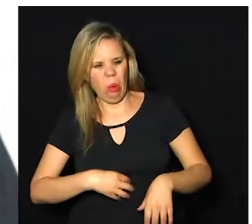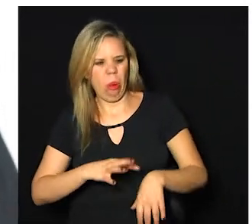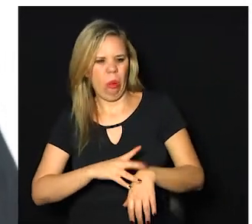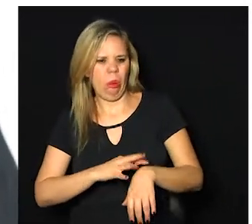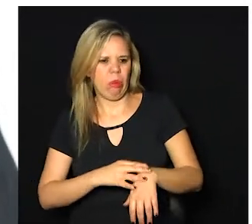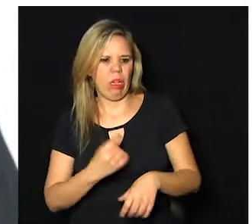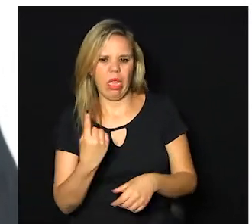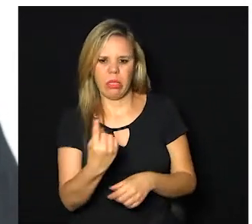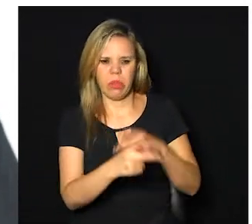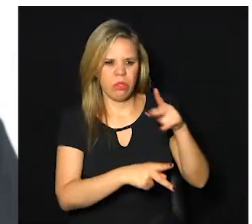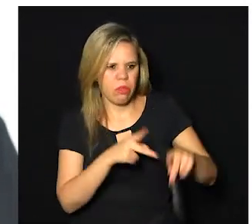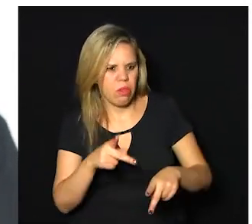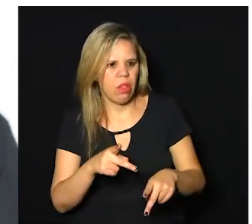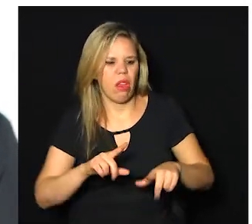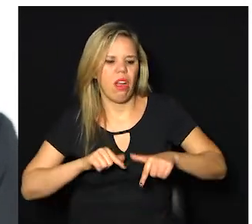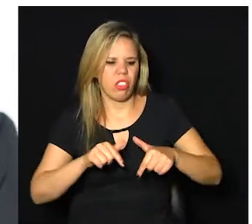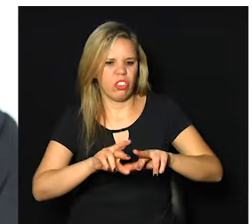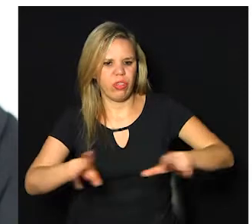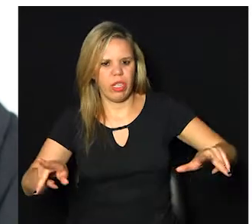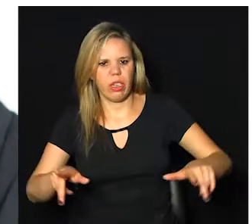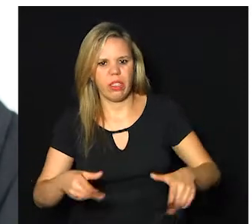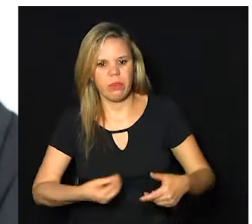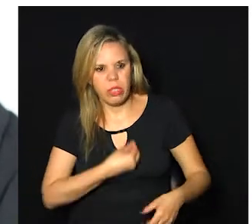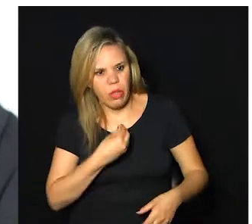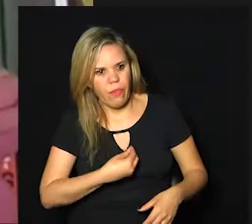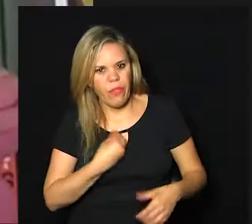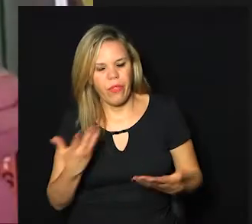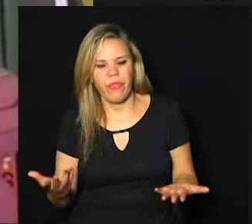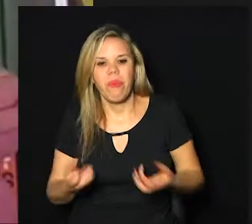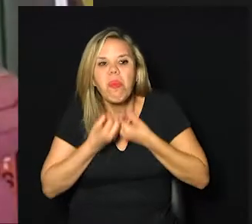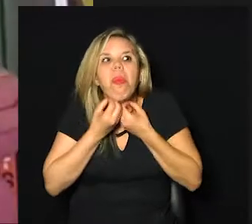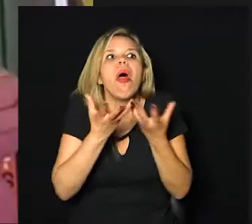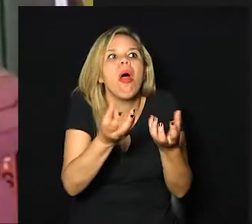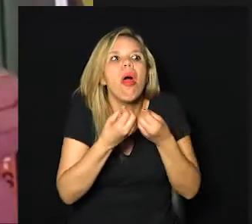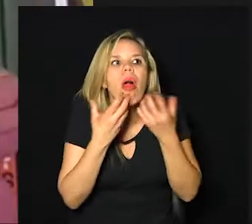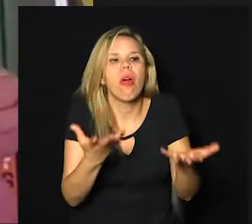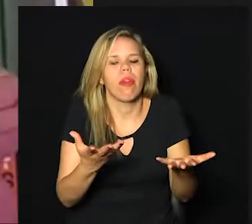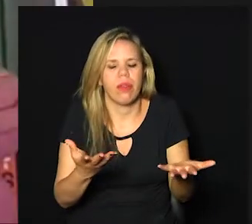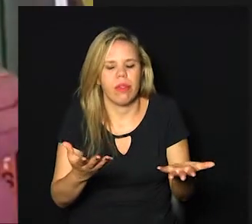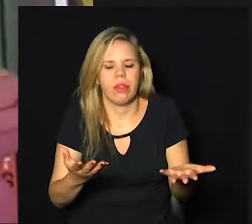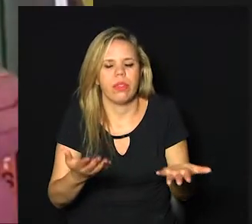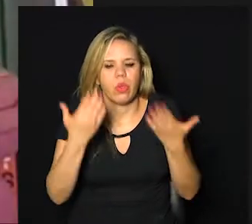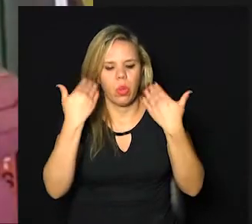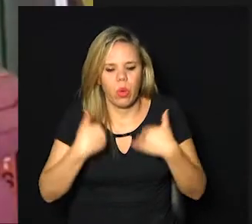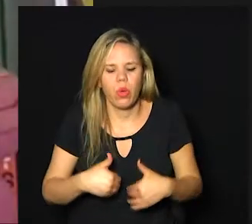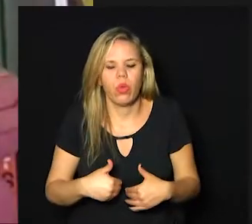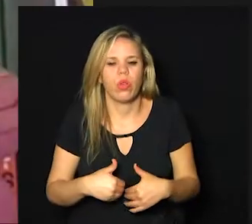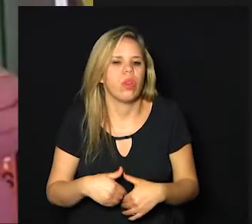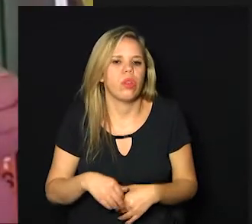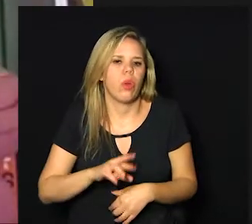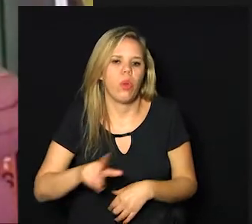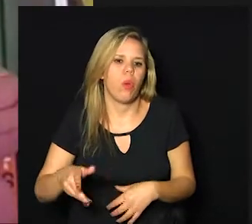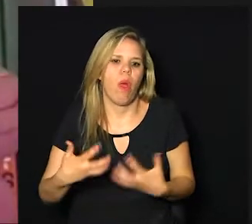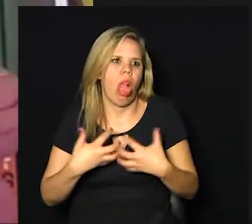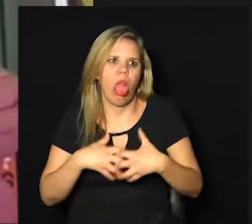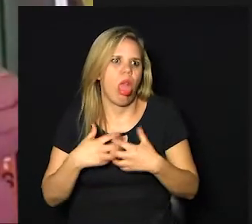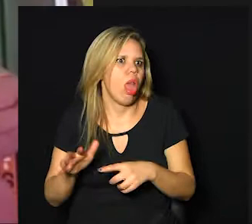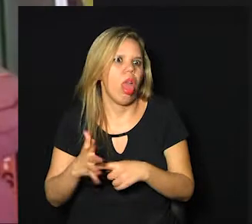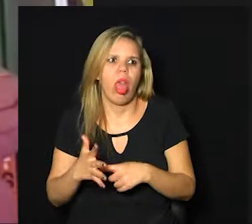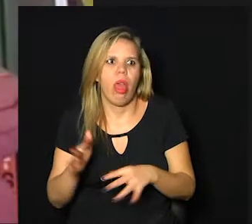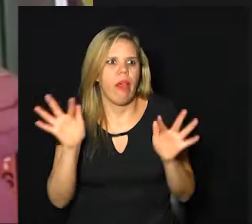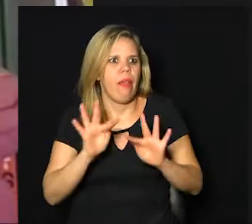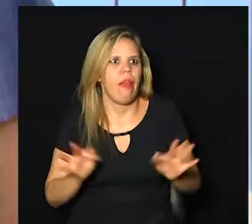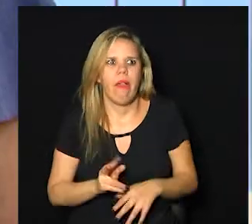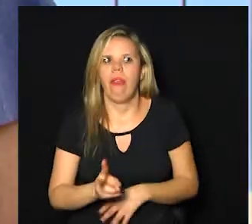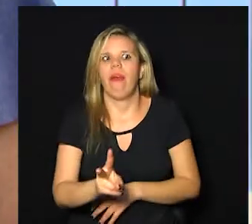uma forma. Eu preciso viver aquela dor, eu preciso pôr para fora, faz parte do corpo. A gente não é uma máquina preparada para ser feliz o tempo